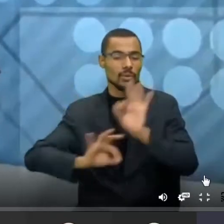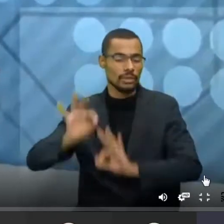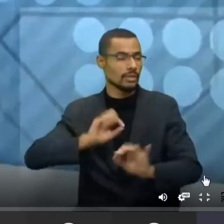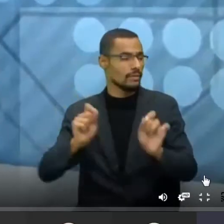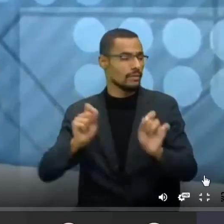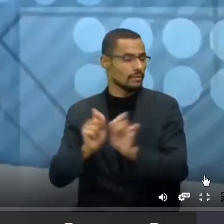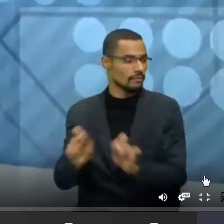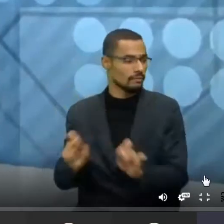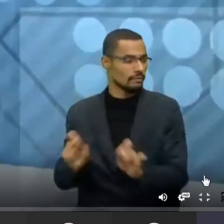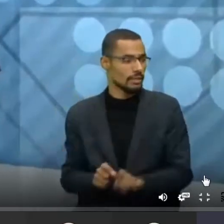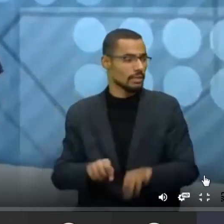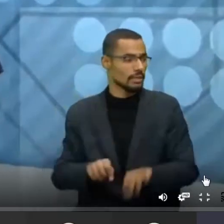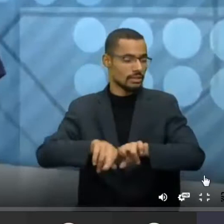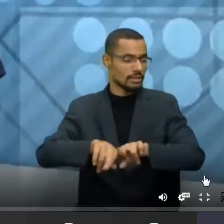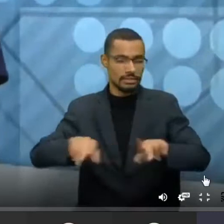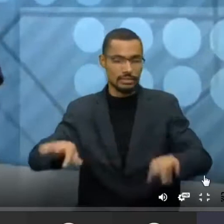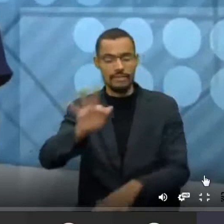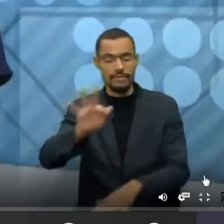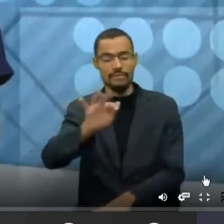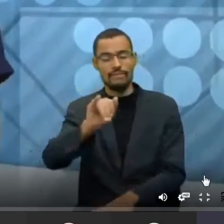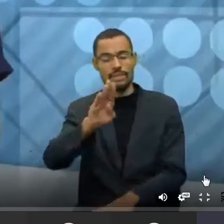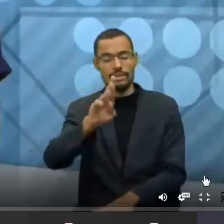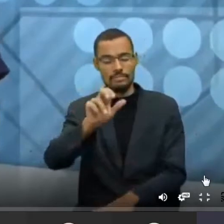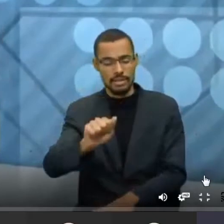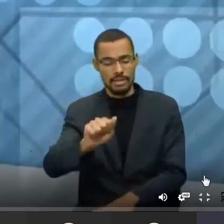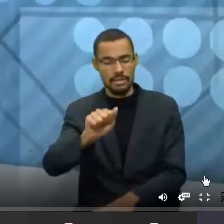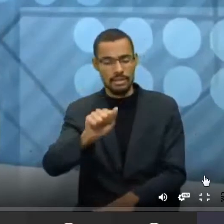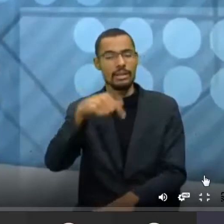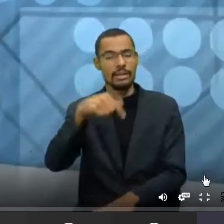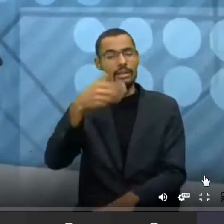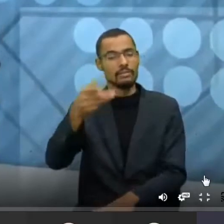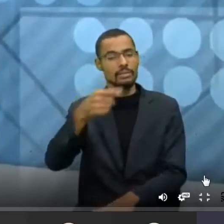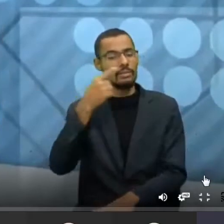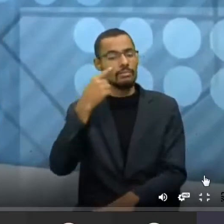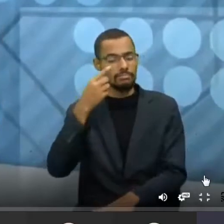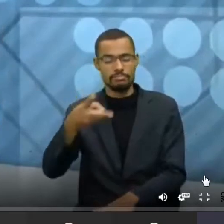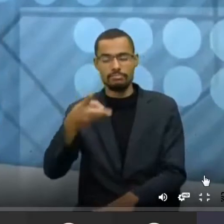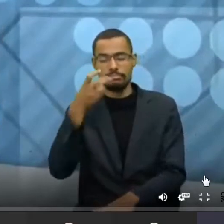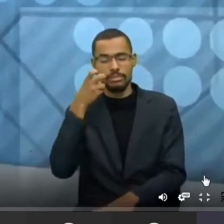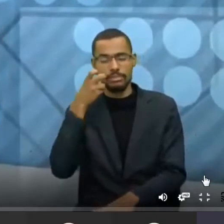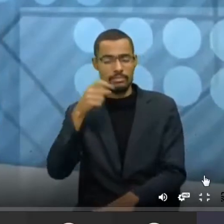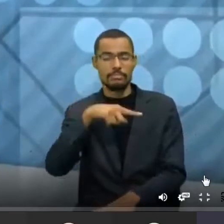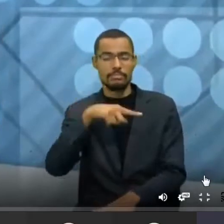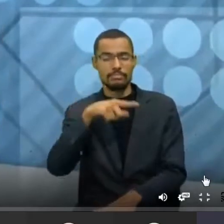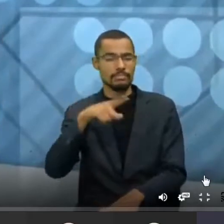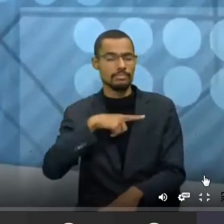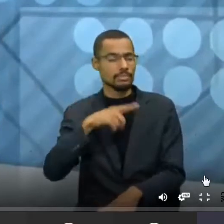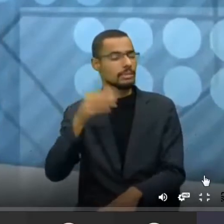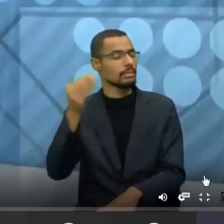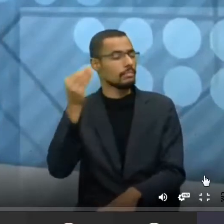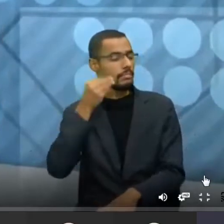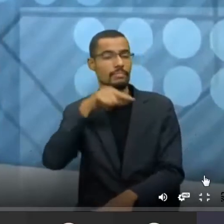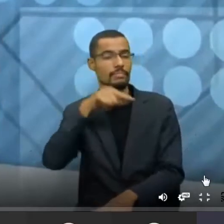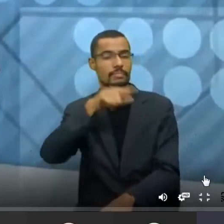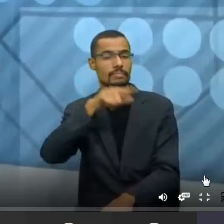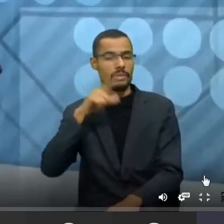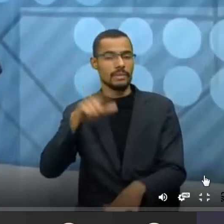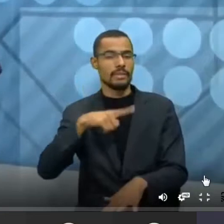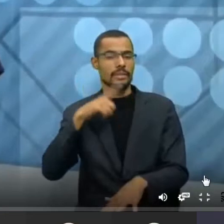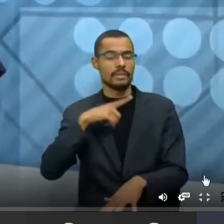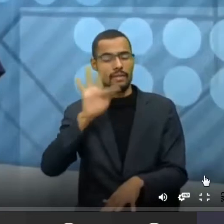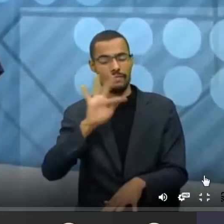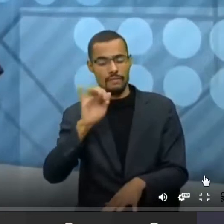estrutura formada por diferentes fibras musculares, então vocês conseguem observar isso atentando-se no posicionamento, na